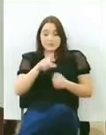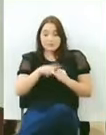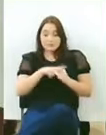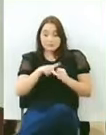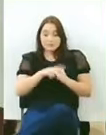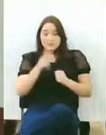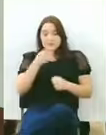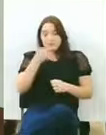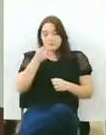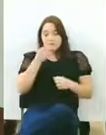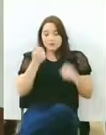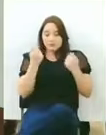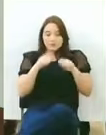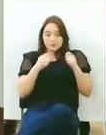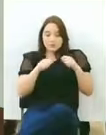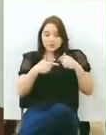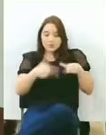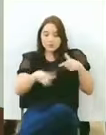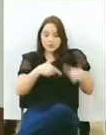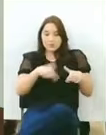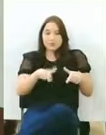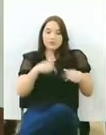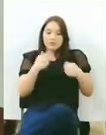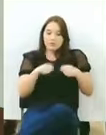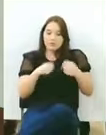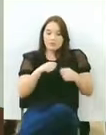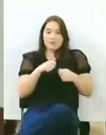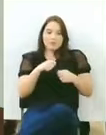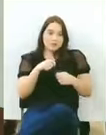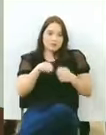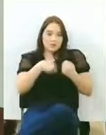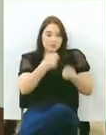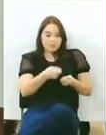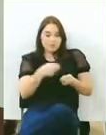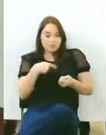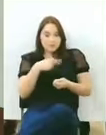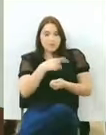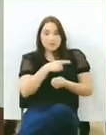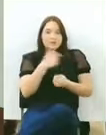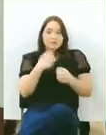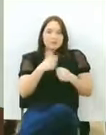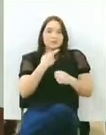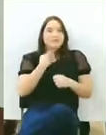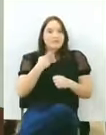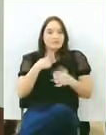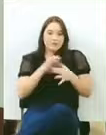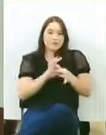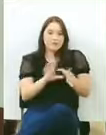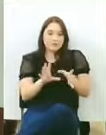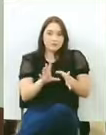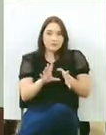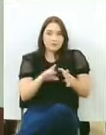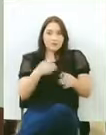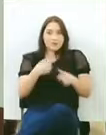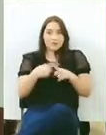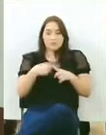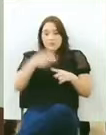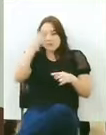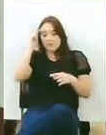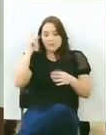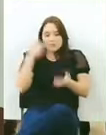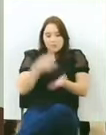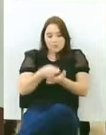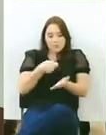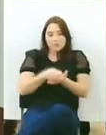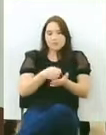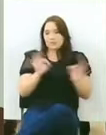isso, Pedro diz: olha, trabalhem e pastoreiem, cuidem do rebanho espontaneamente, não porque alguém